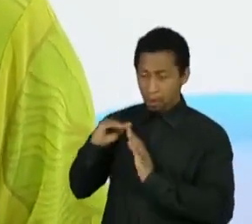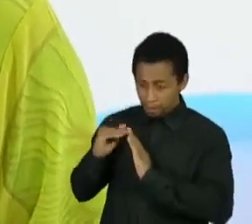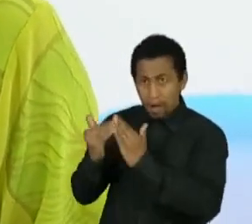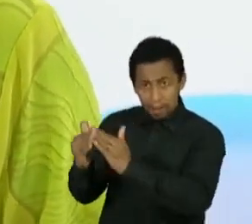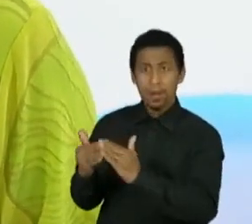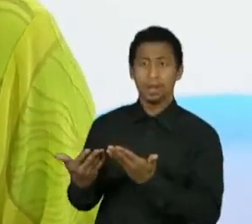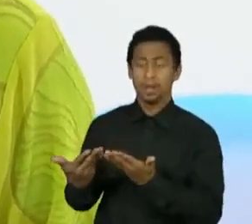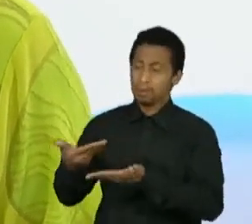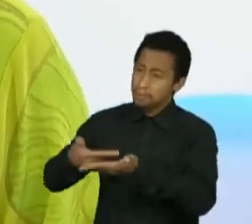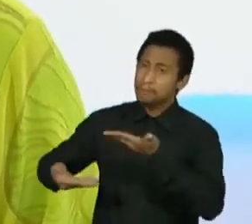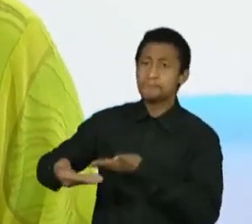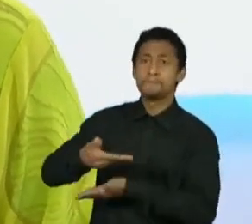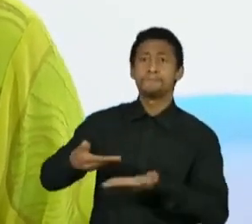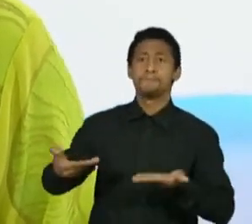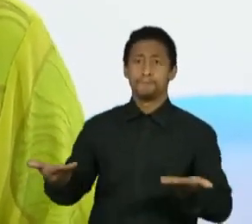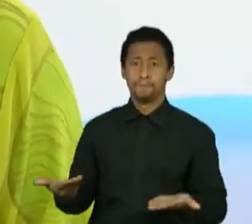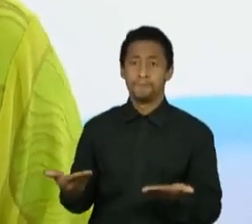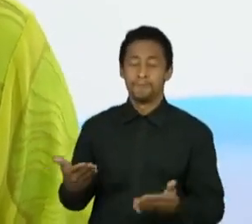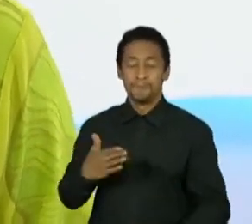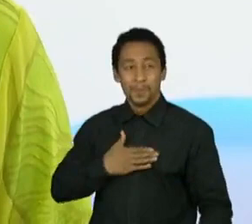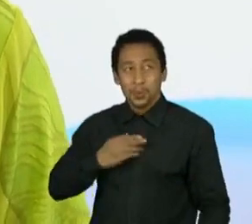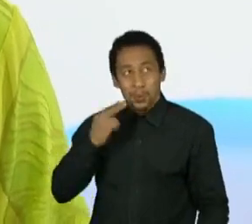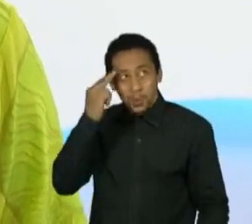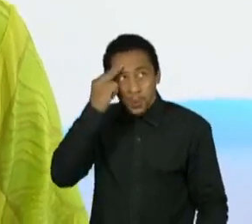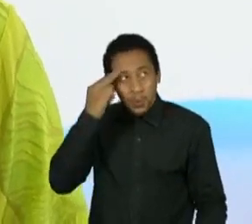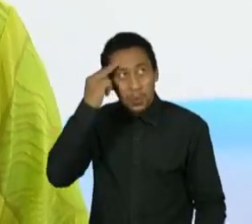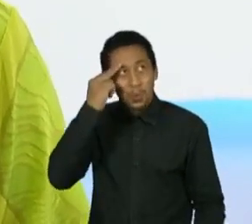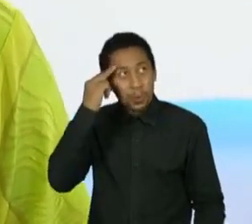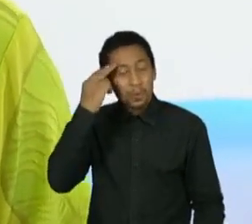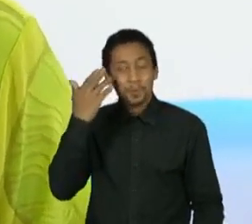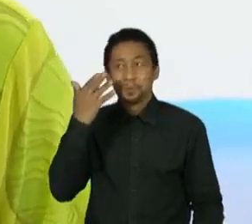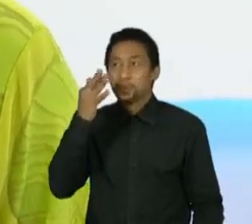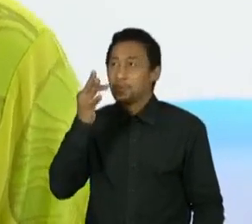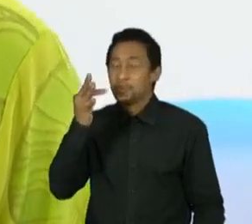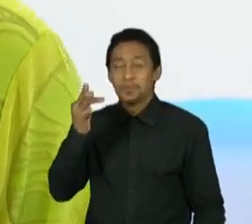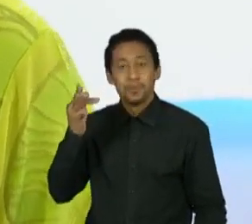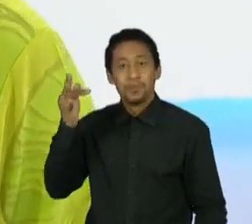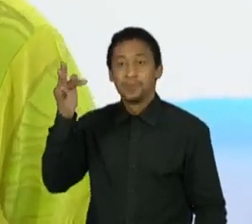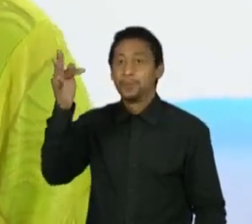Eu sonho um dia que a gente tenha